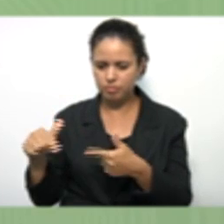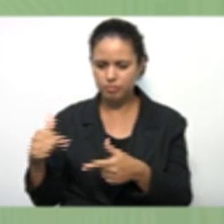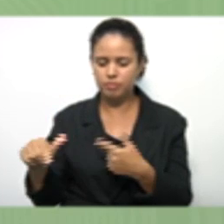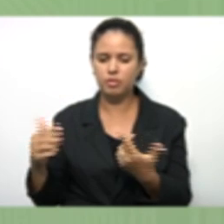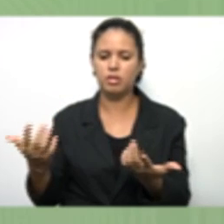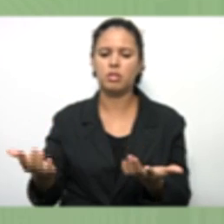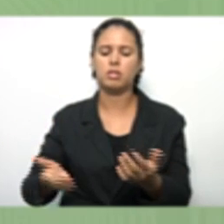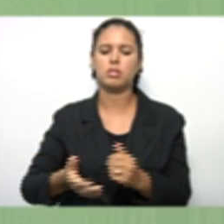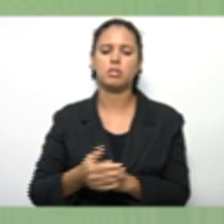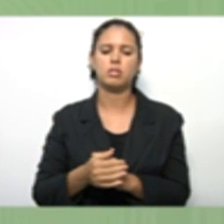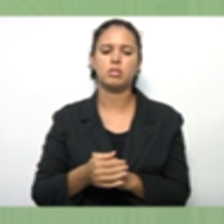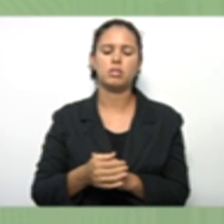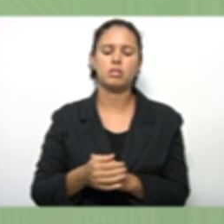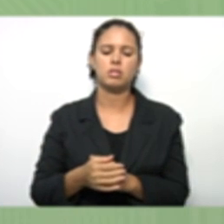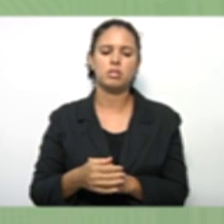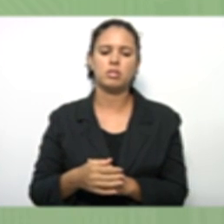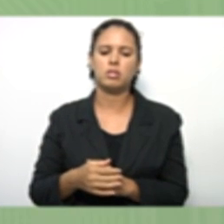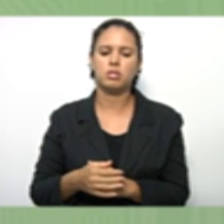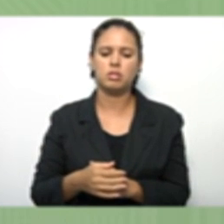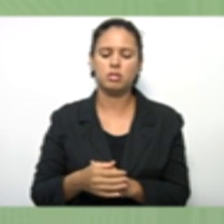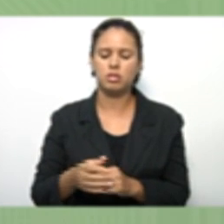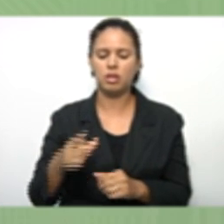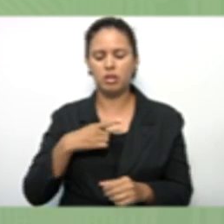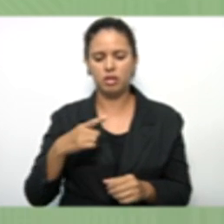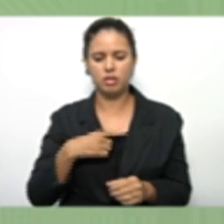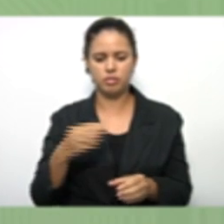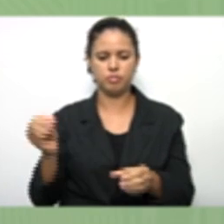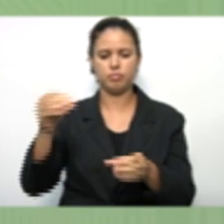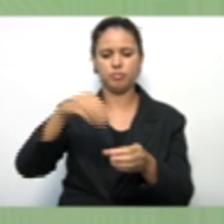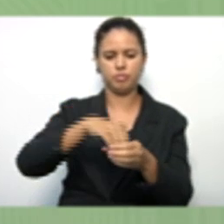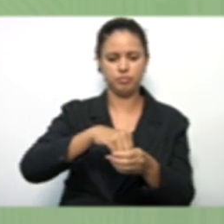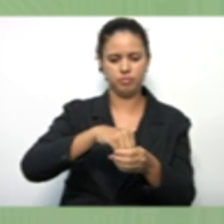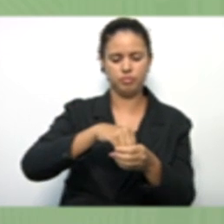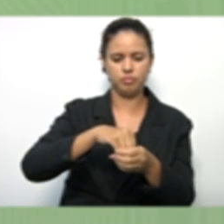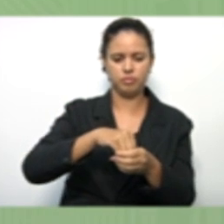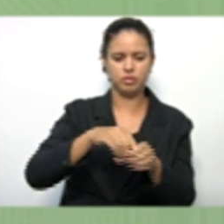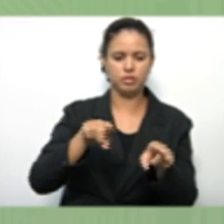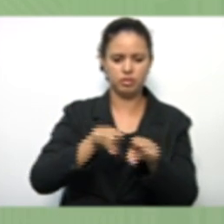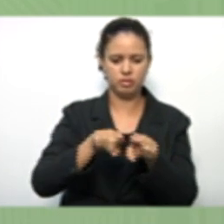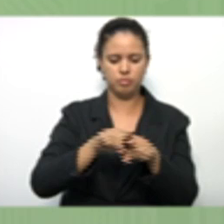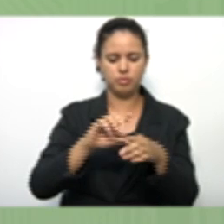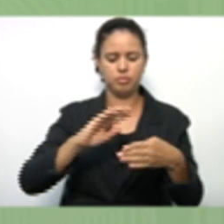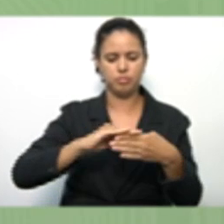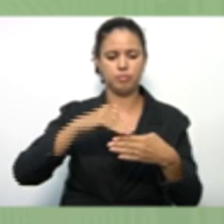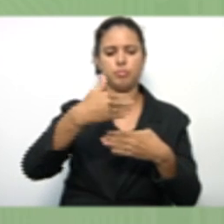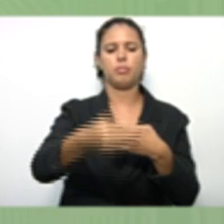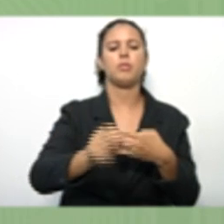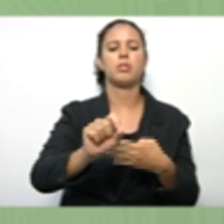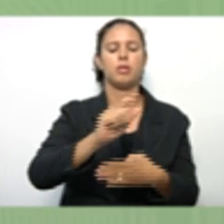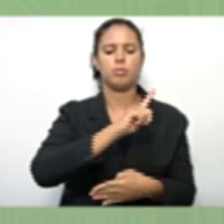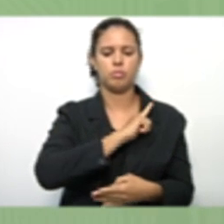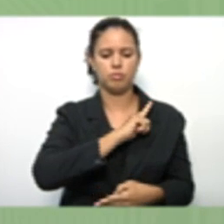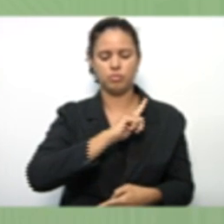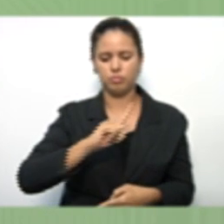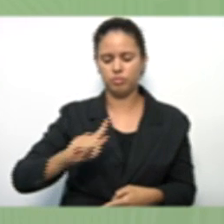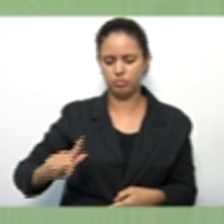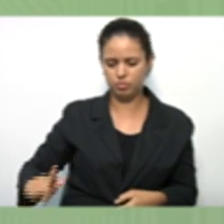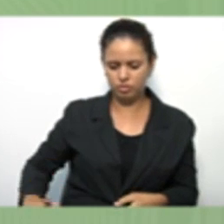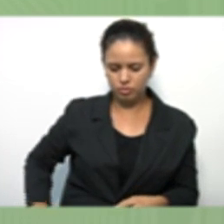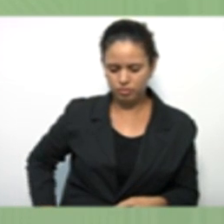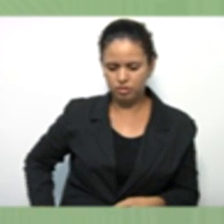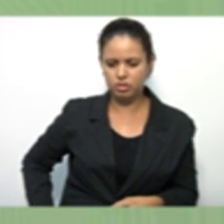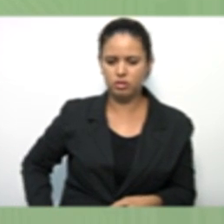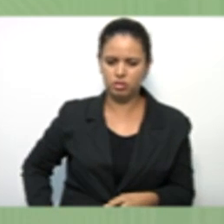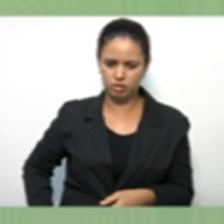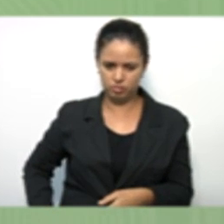da cooperativa, que são os usuários internos, nós temos os externos, que é o governo, né? Por mais que seja uma